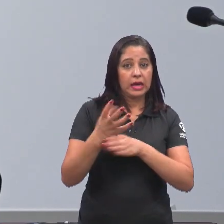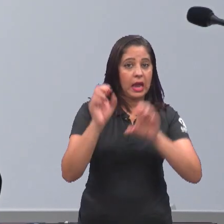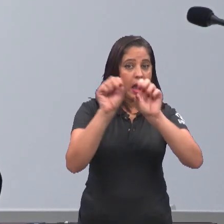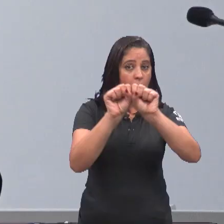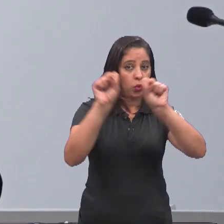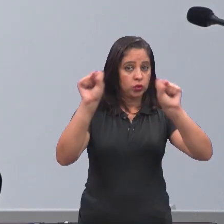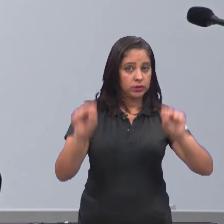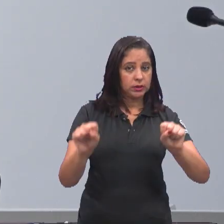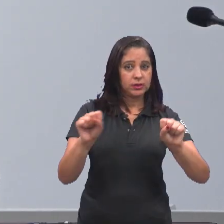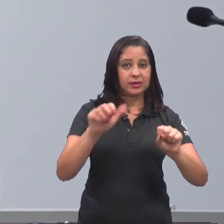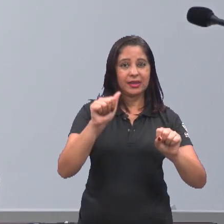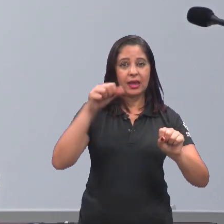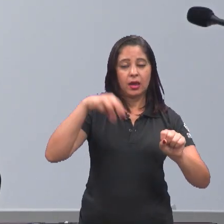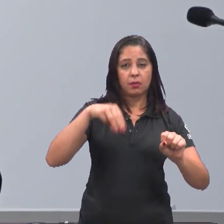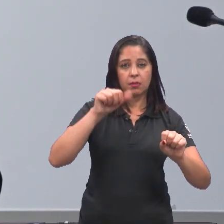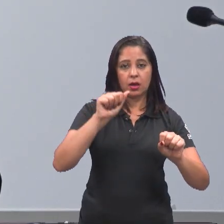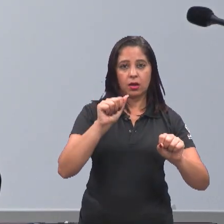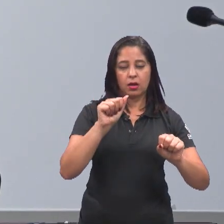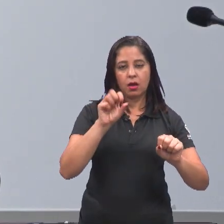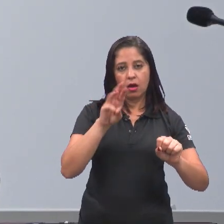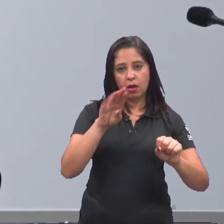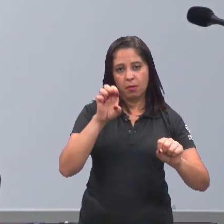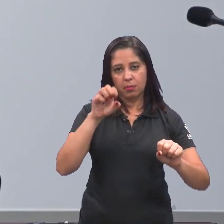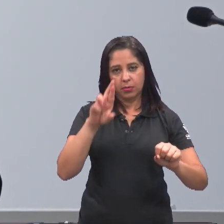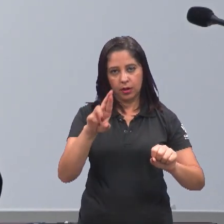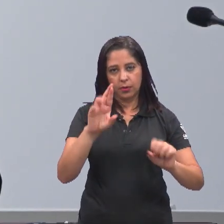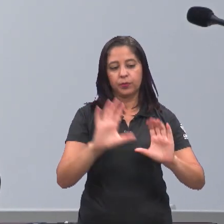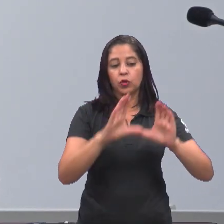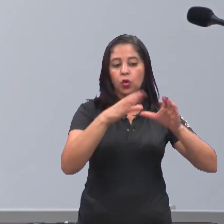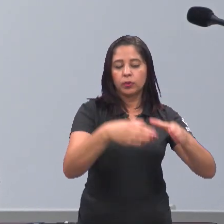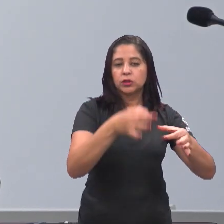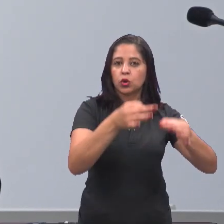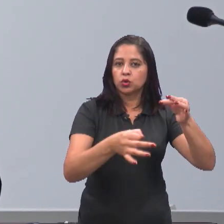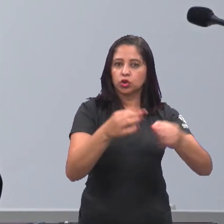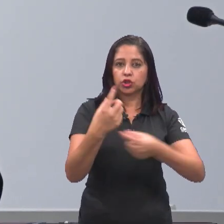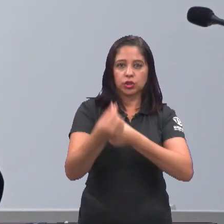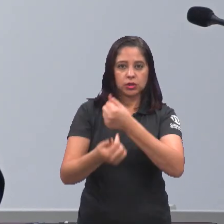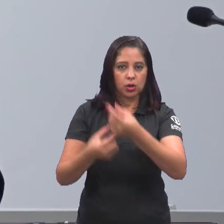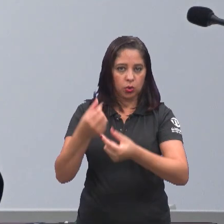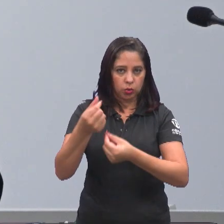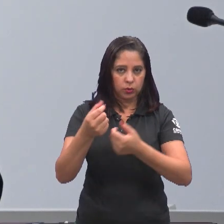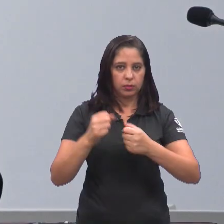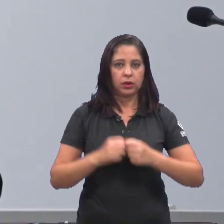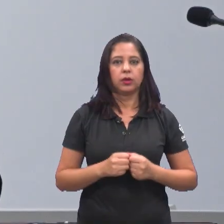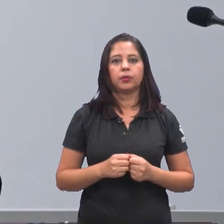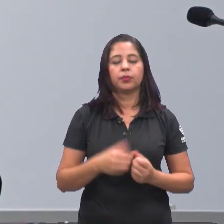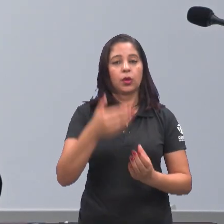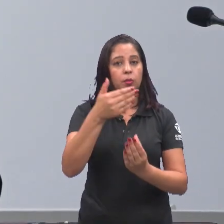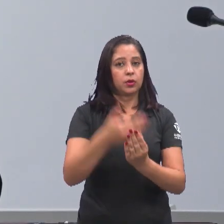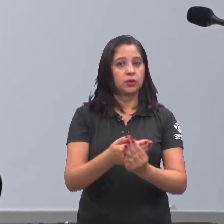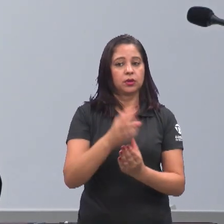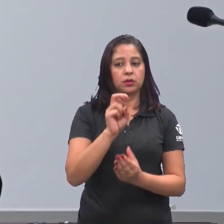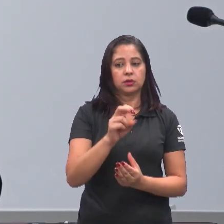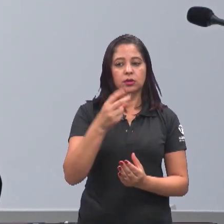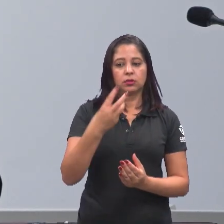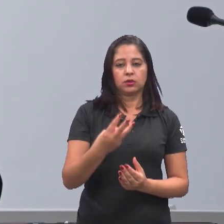municipal, rito ordinário. Comissões Justiça e Economia. Processo número